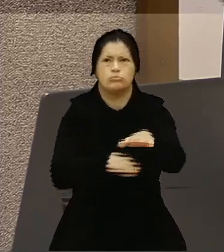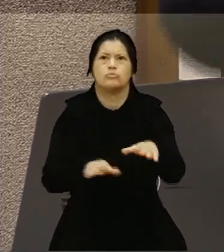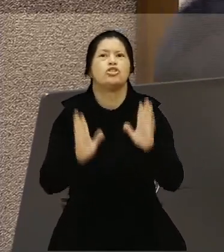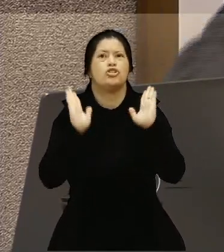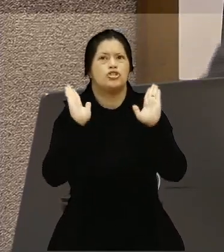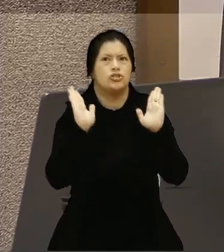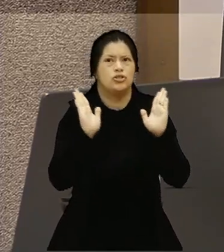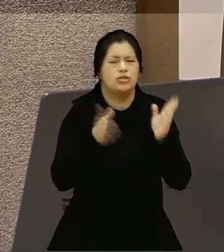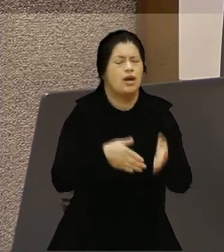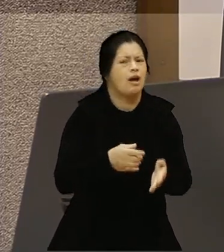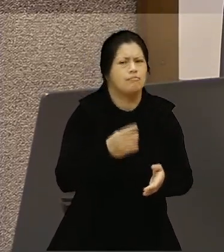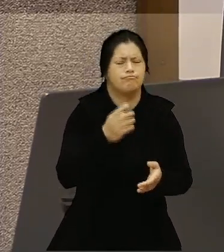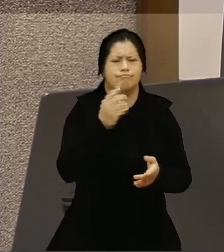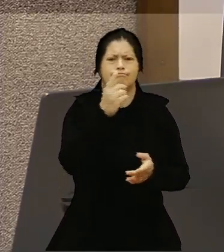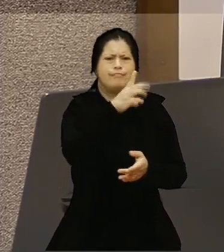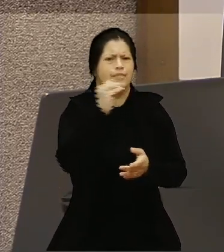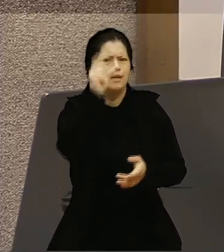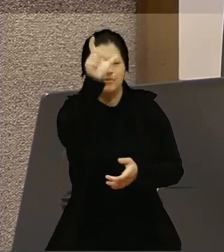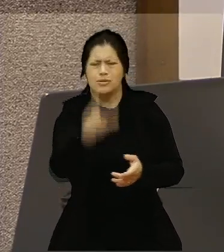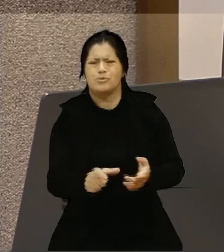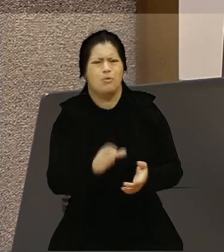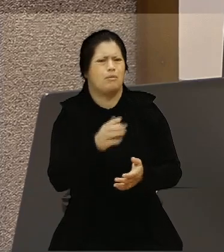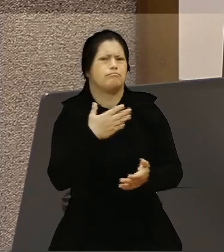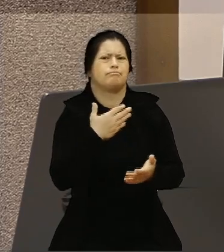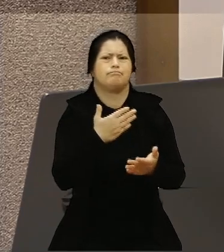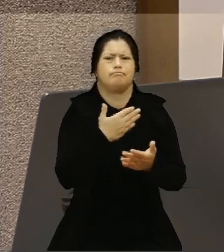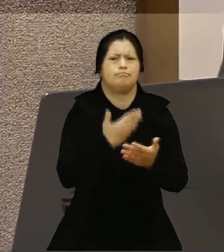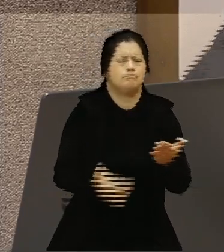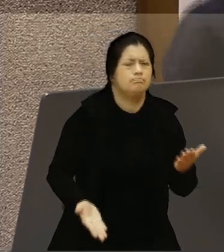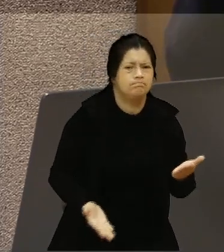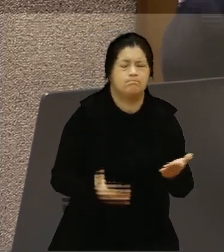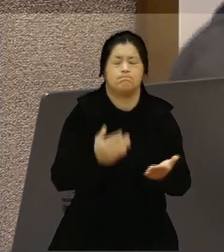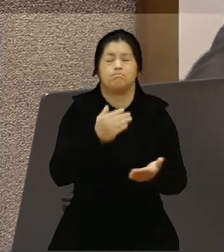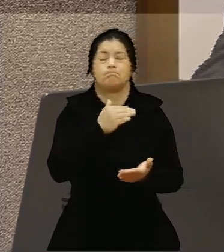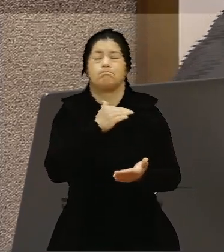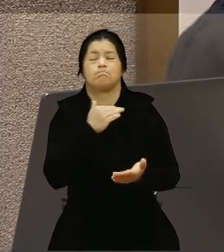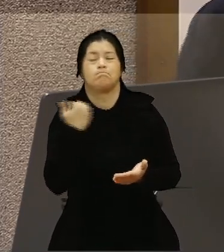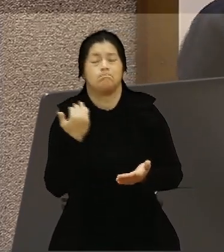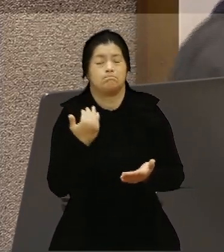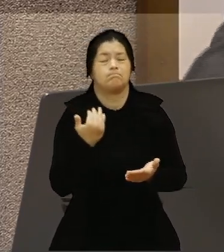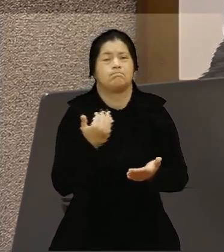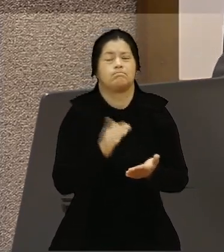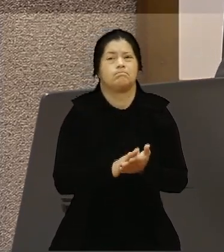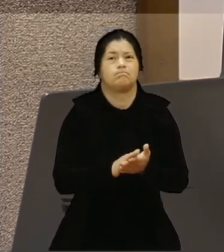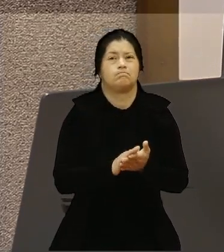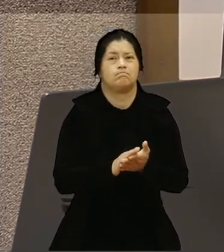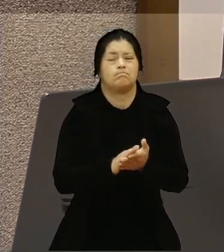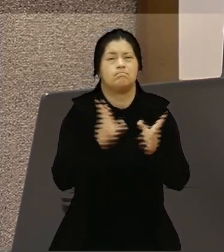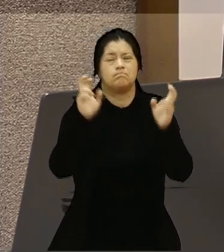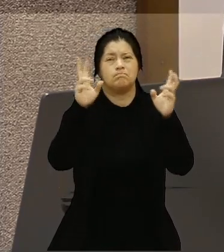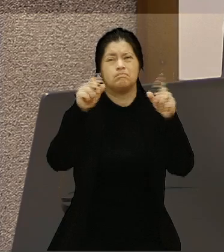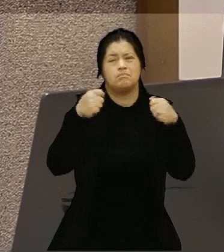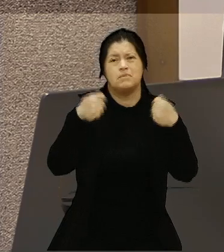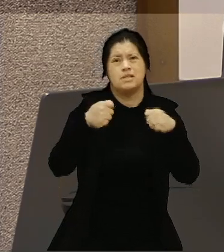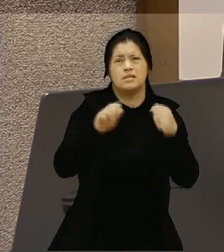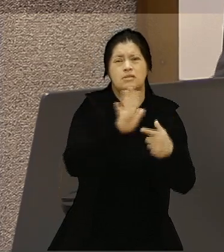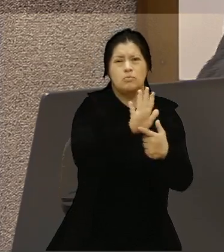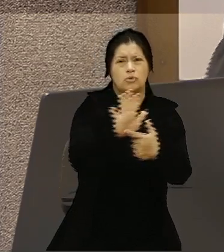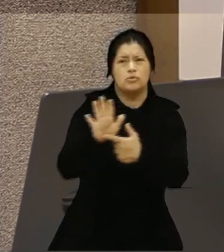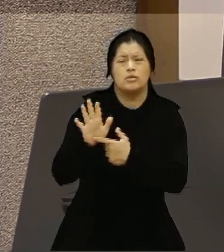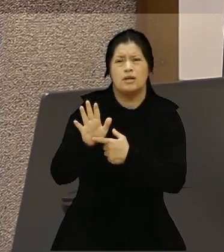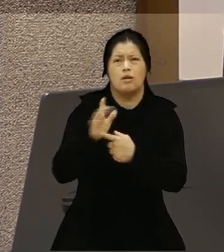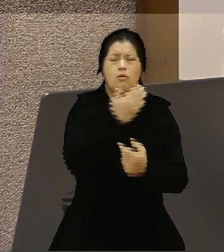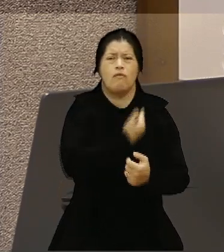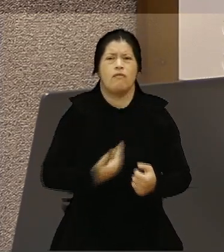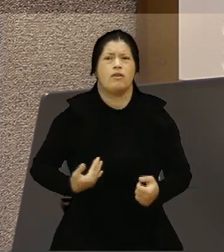uns 10, eu acho, na frente da crise, né? Então, são assuntos graves que têm que ser colocados para o governo do estado